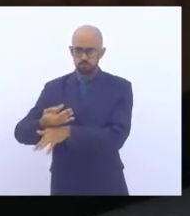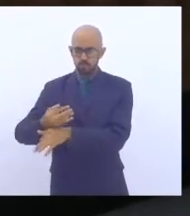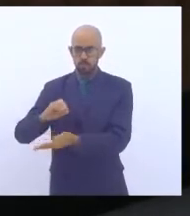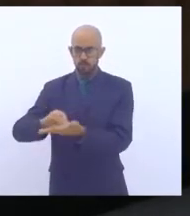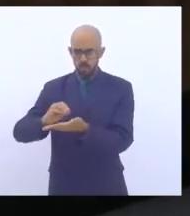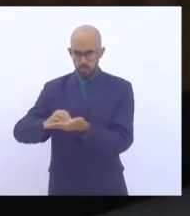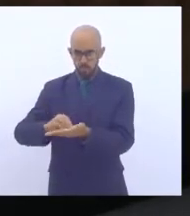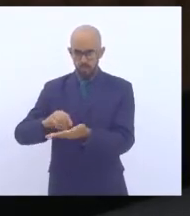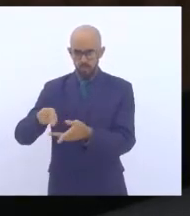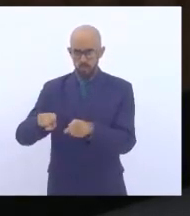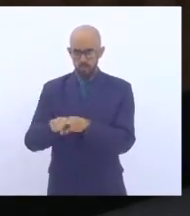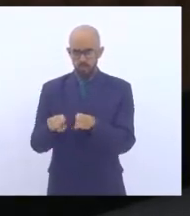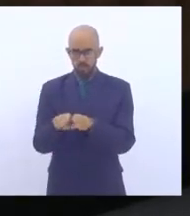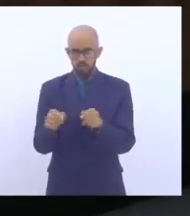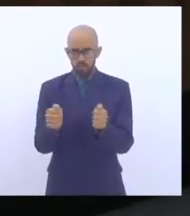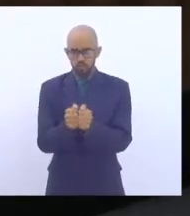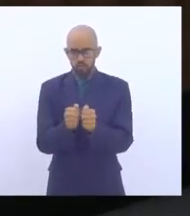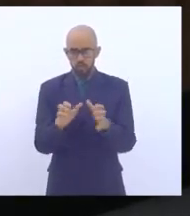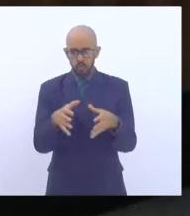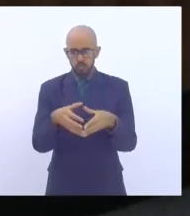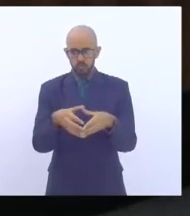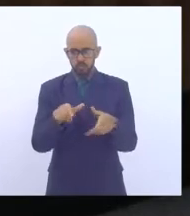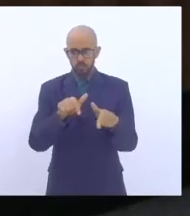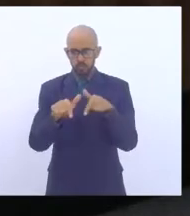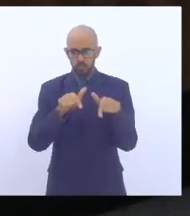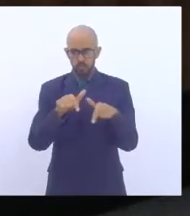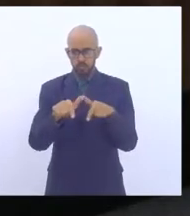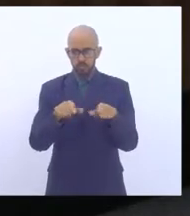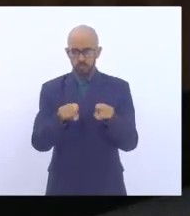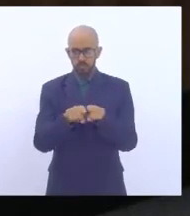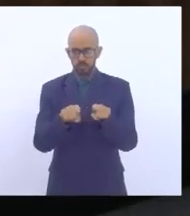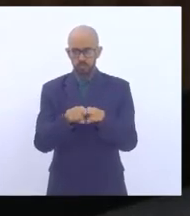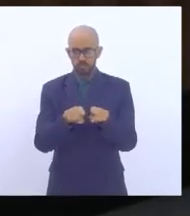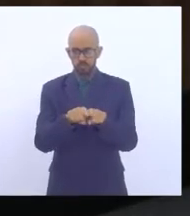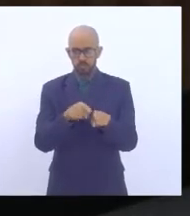e com a comissão de trabalho e com a comissão